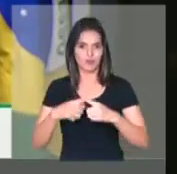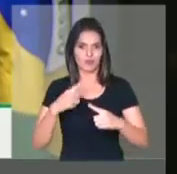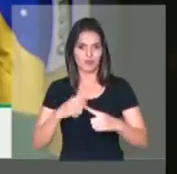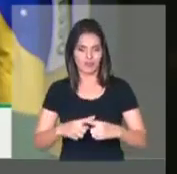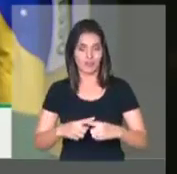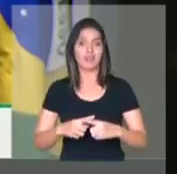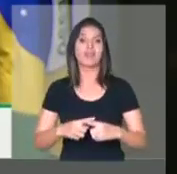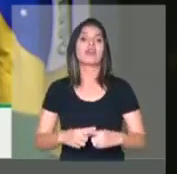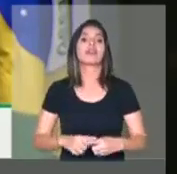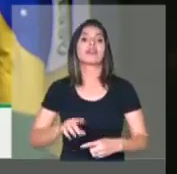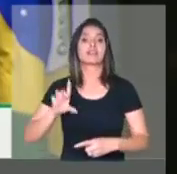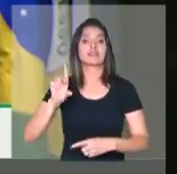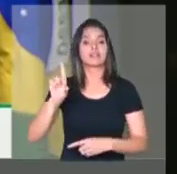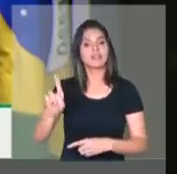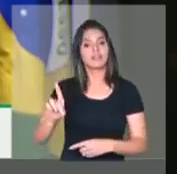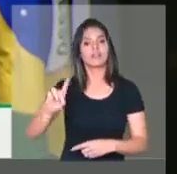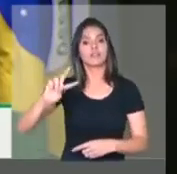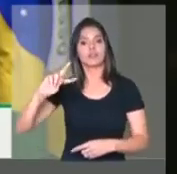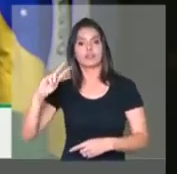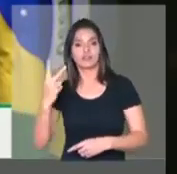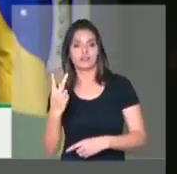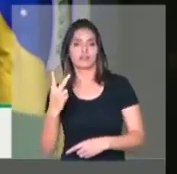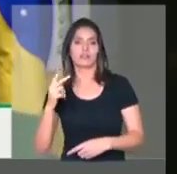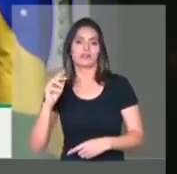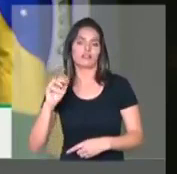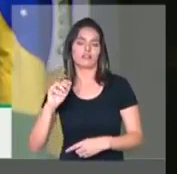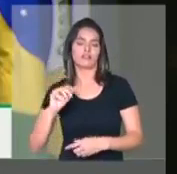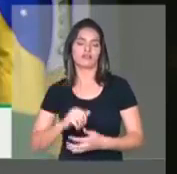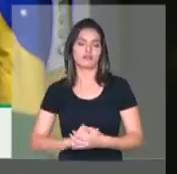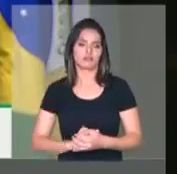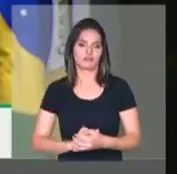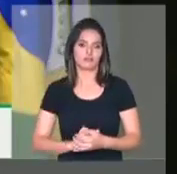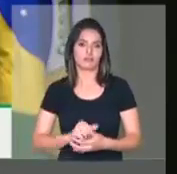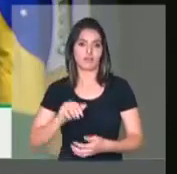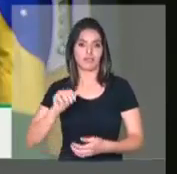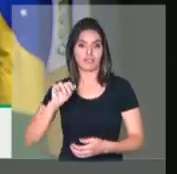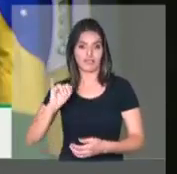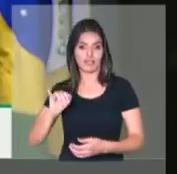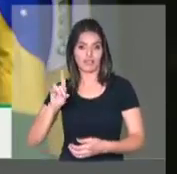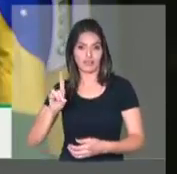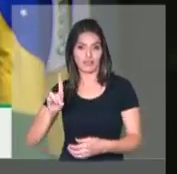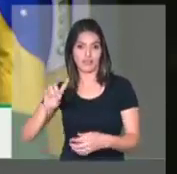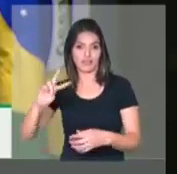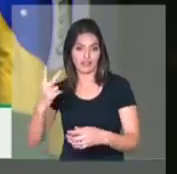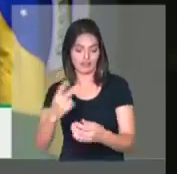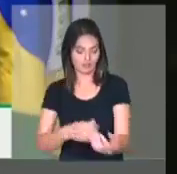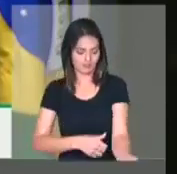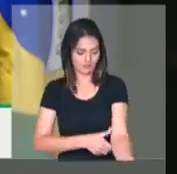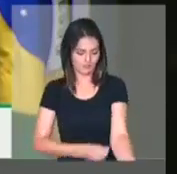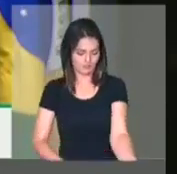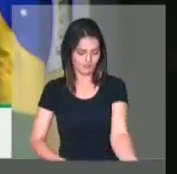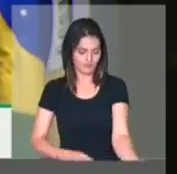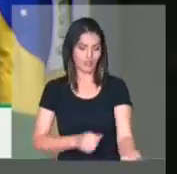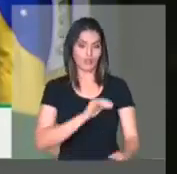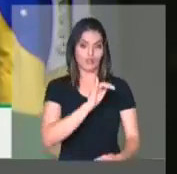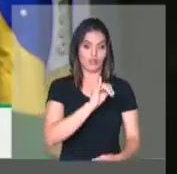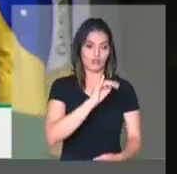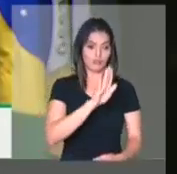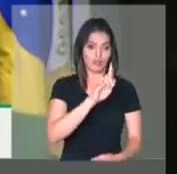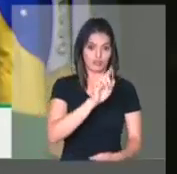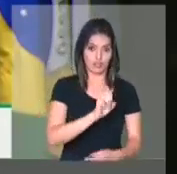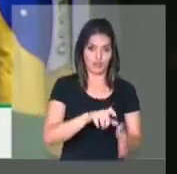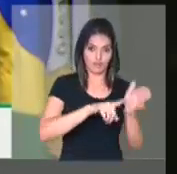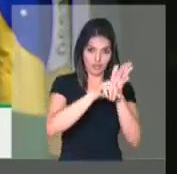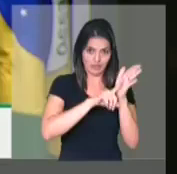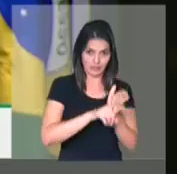quais temos desafio de vencer. Em 2018, segundo o IBGE, quase